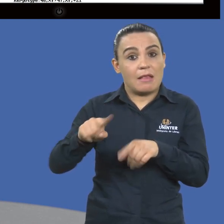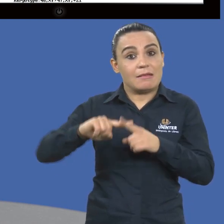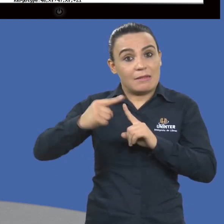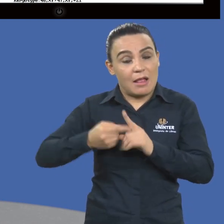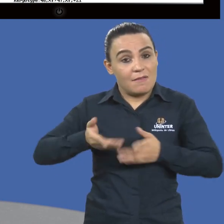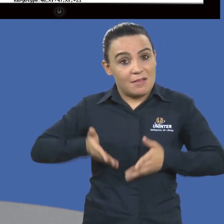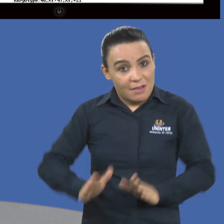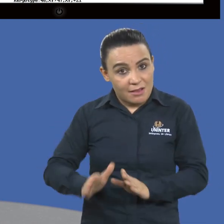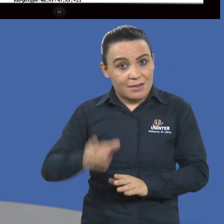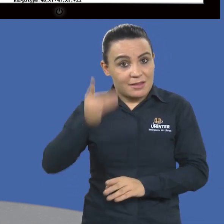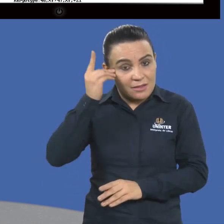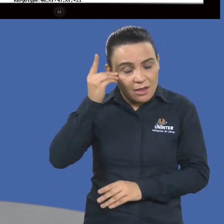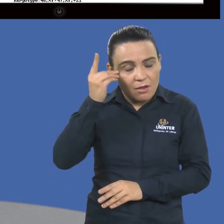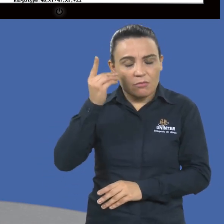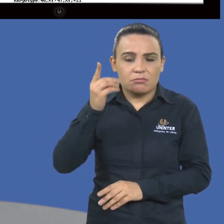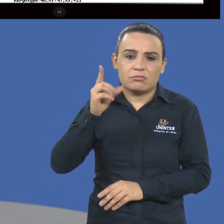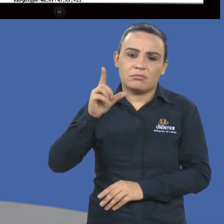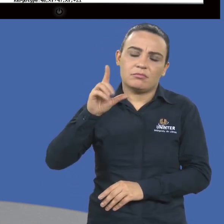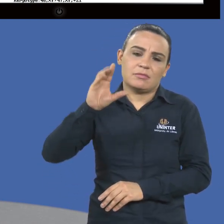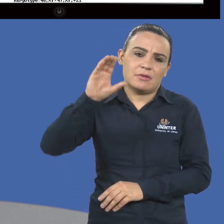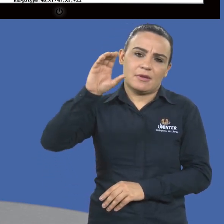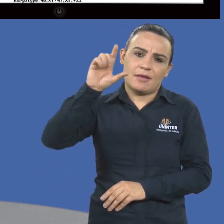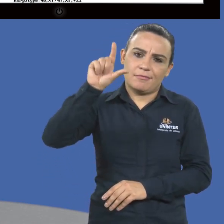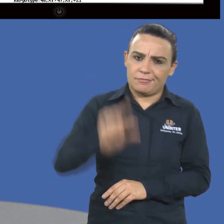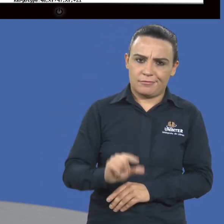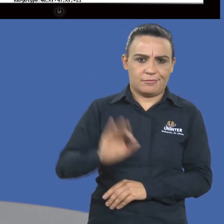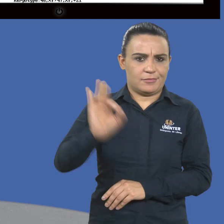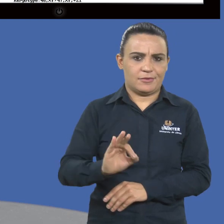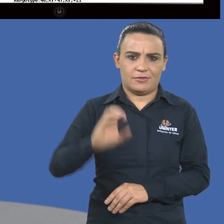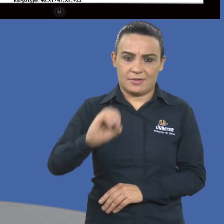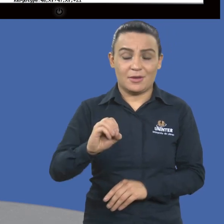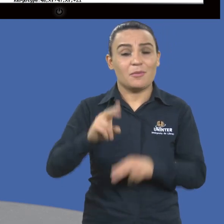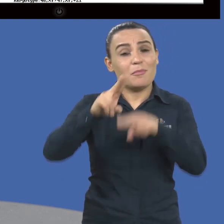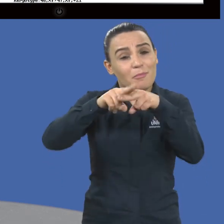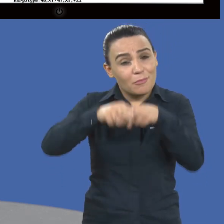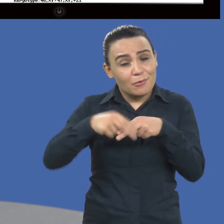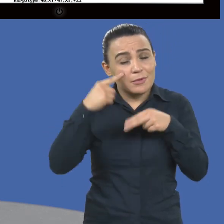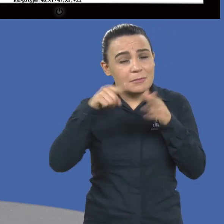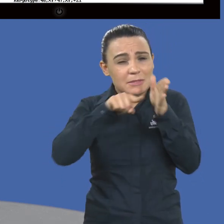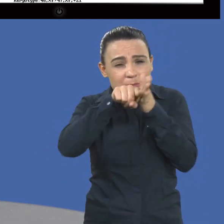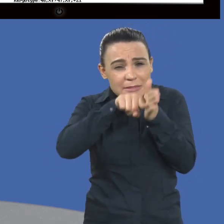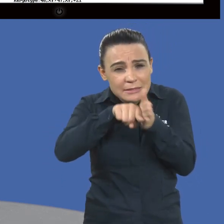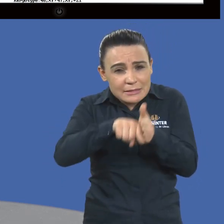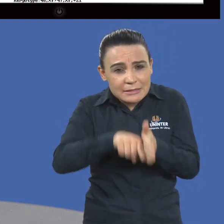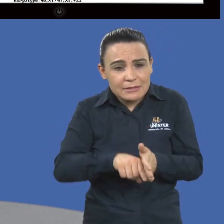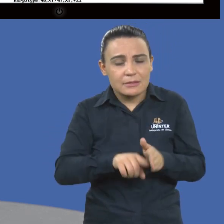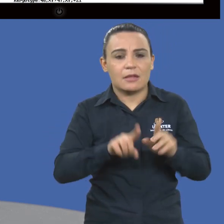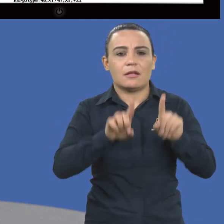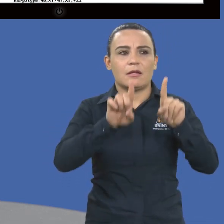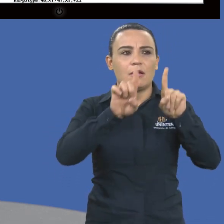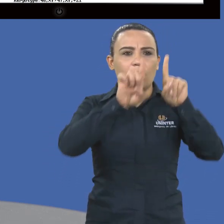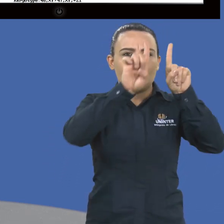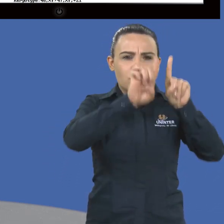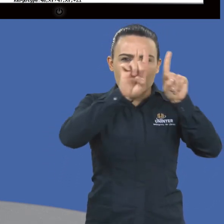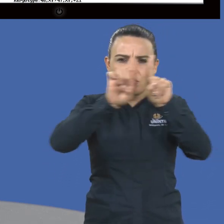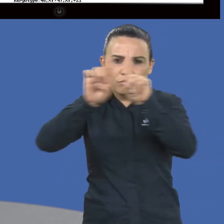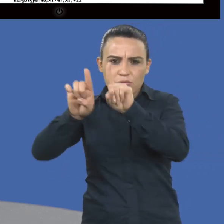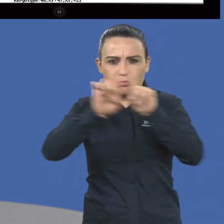Então, isso é uma das coisas que reforça a necessidade da realização do